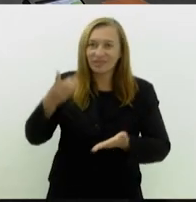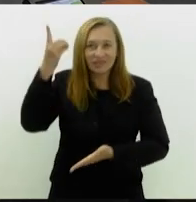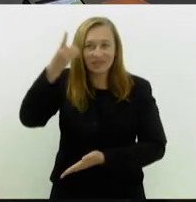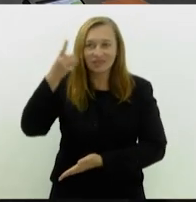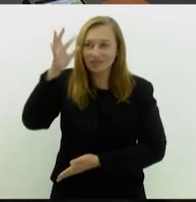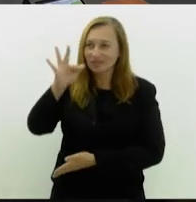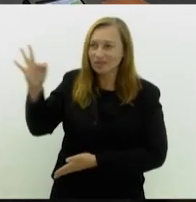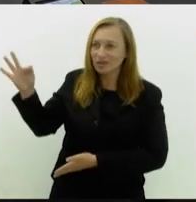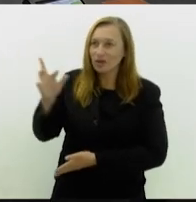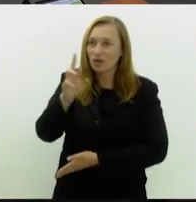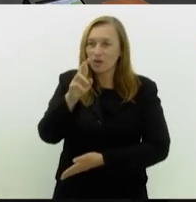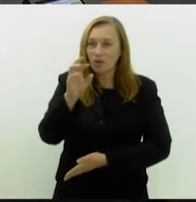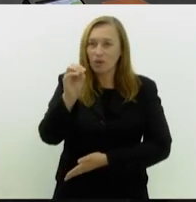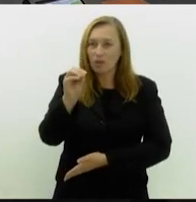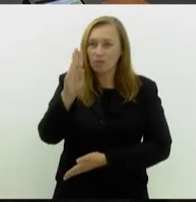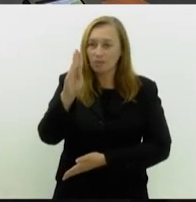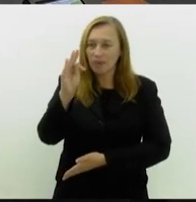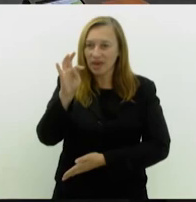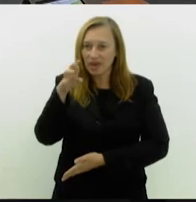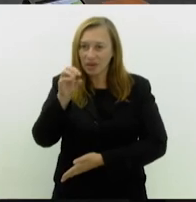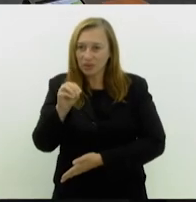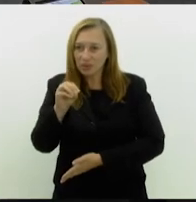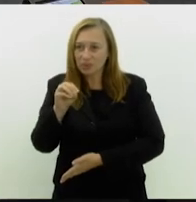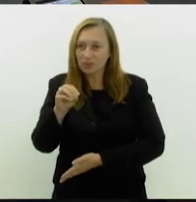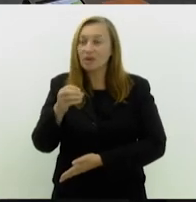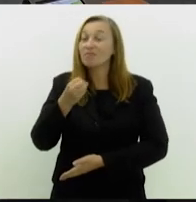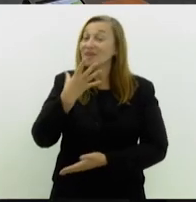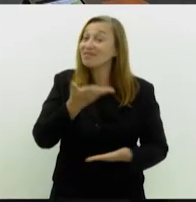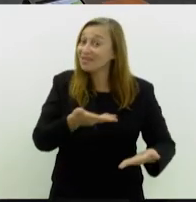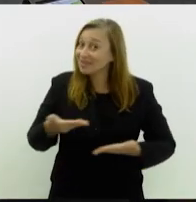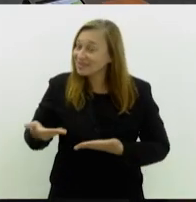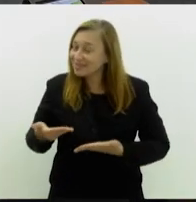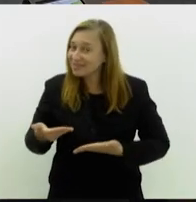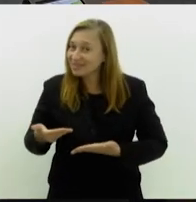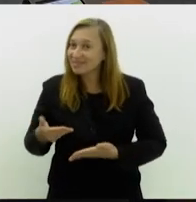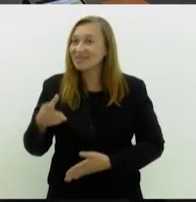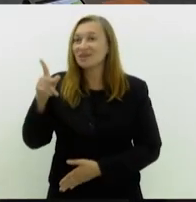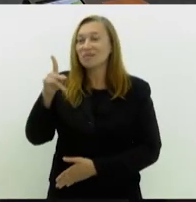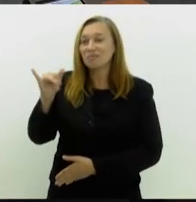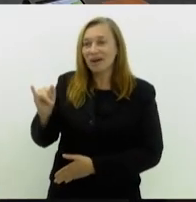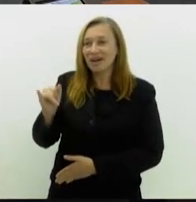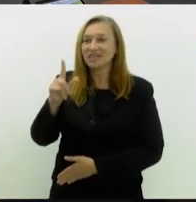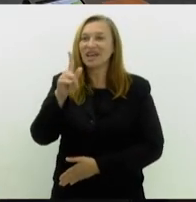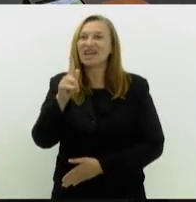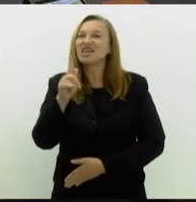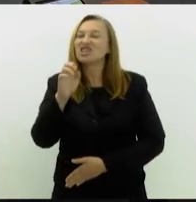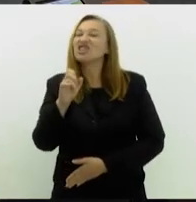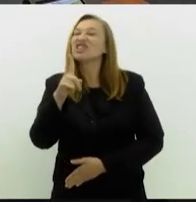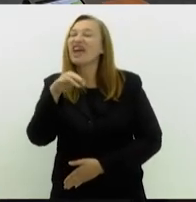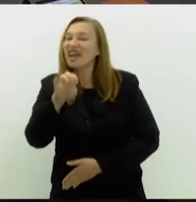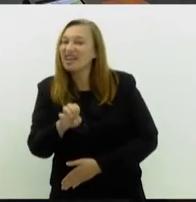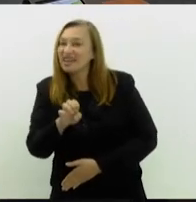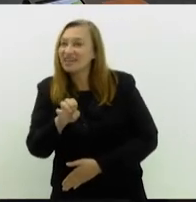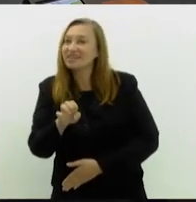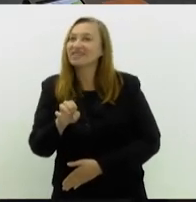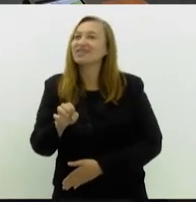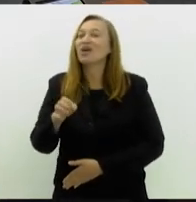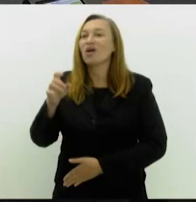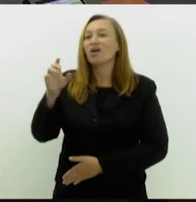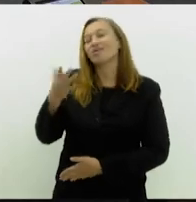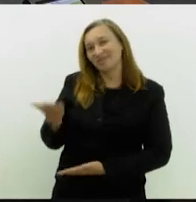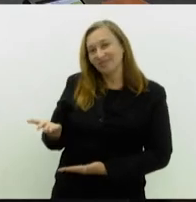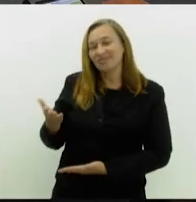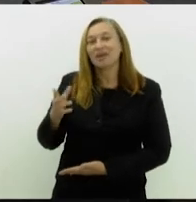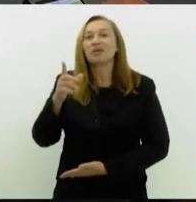federal Roberto Monteiro pai seja muito bem-vindo pai da Gisele vou dizer pai de quem Roberto Monteiro